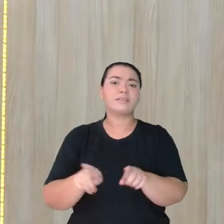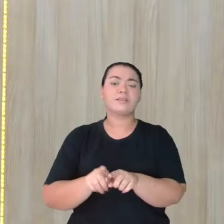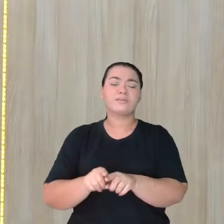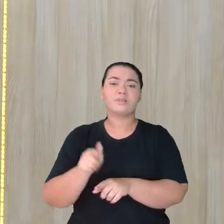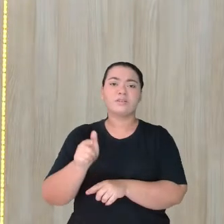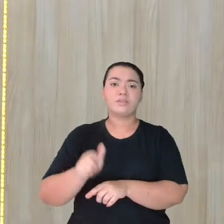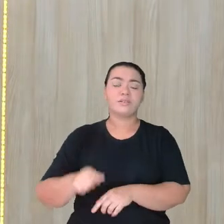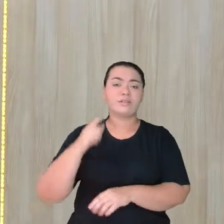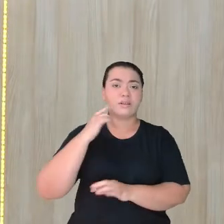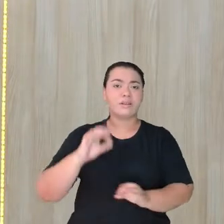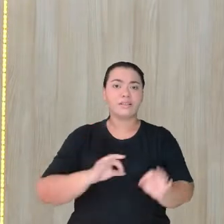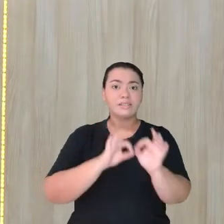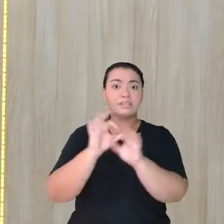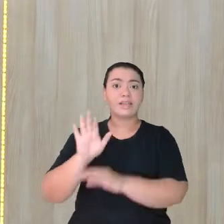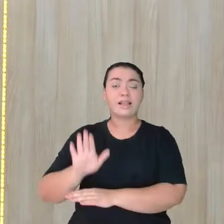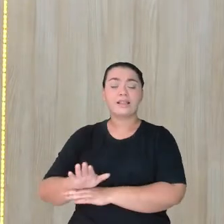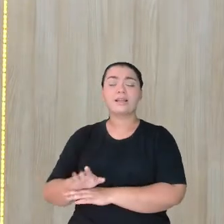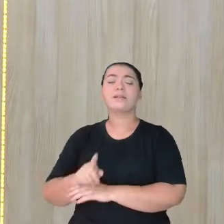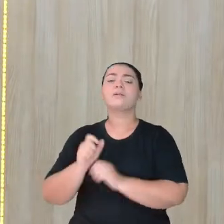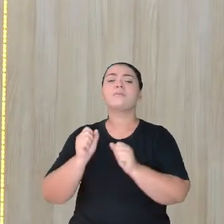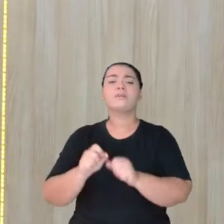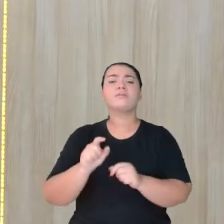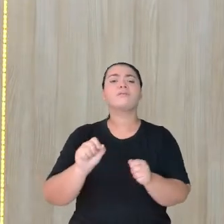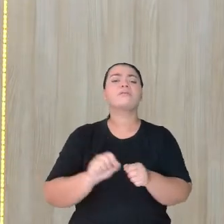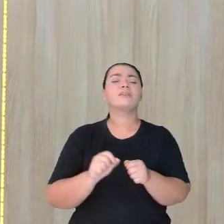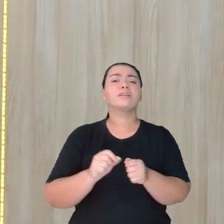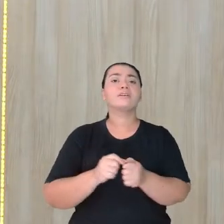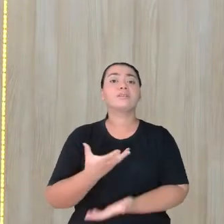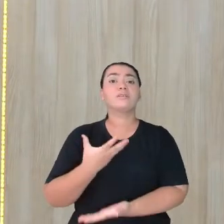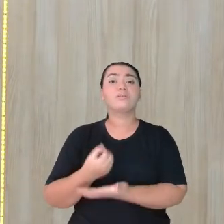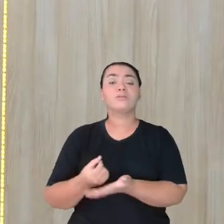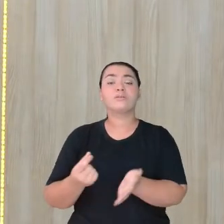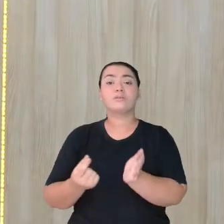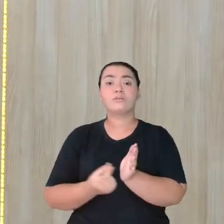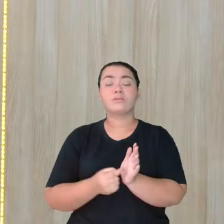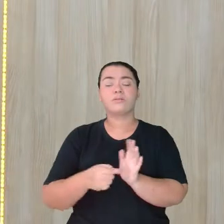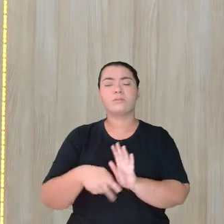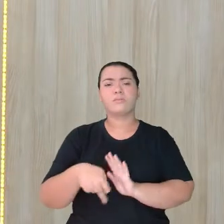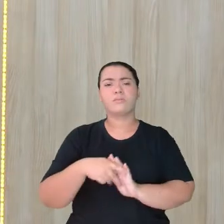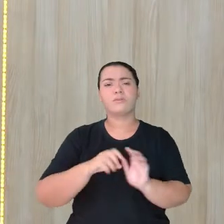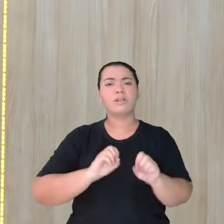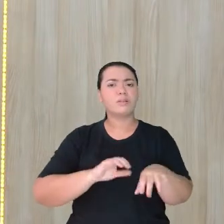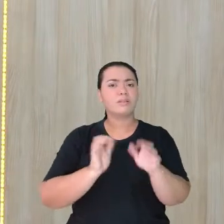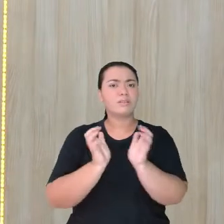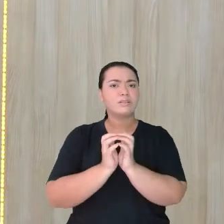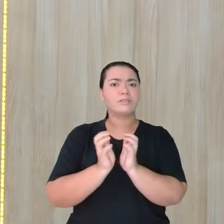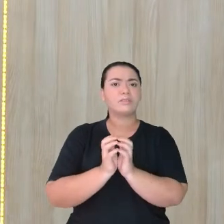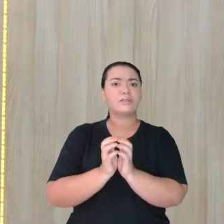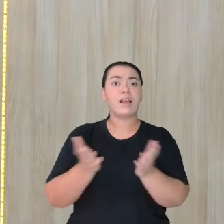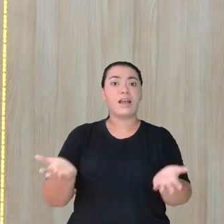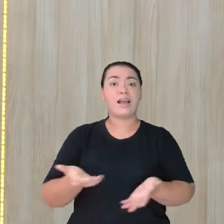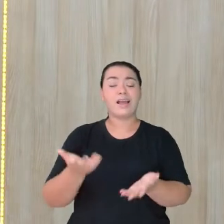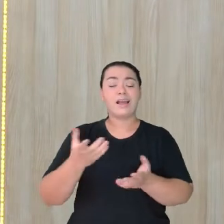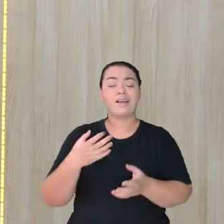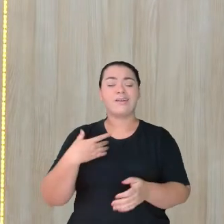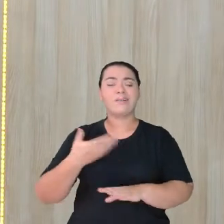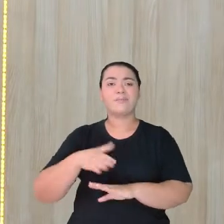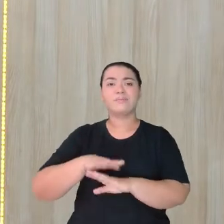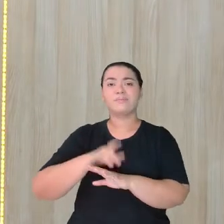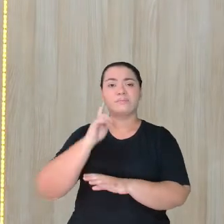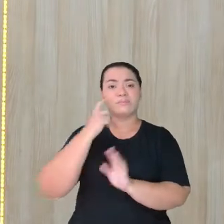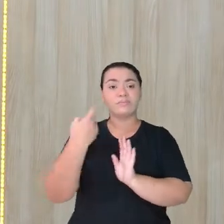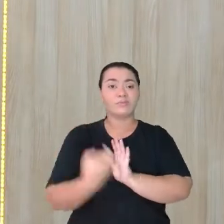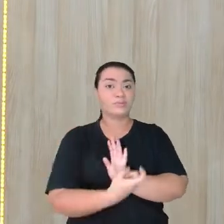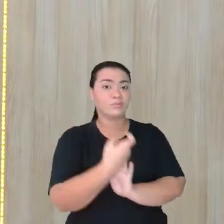reprisada à tarde e você pode fazer o download do aplicativo do Educa Recife, que o nosso produtor Billy Boy vai jogar o